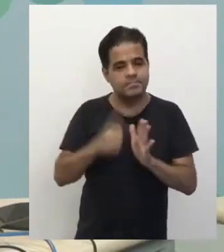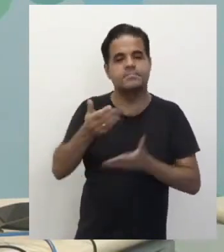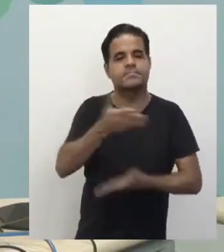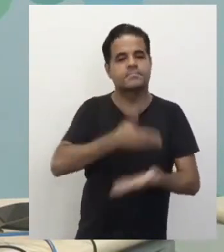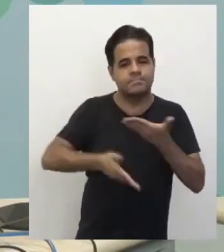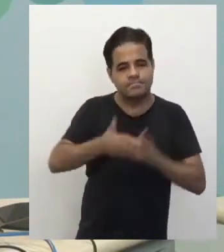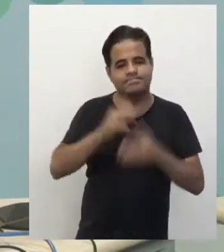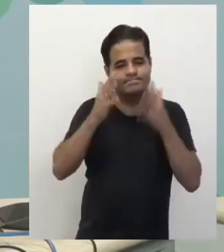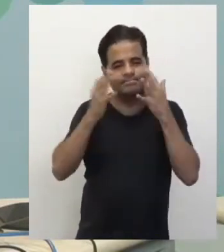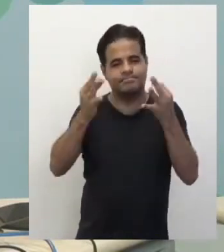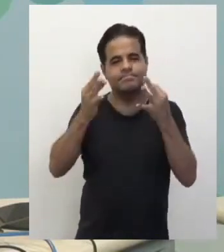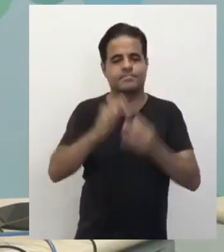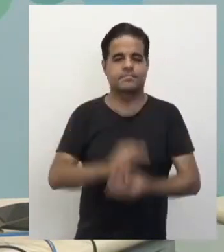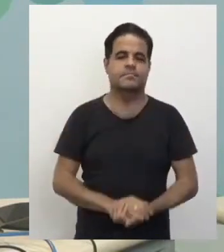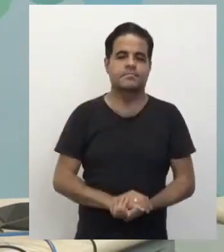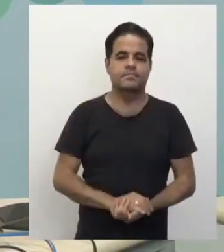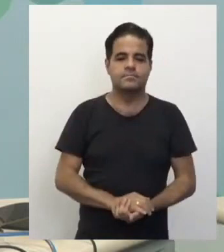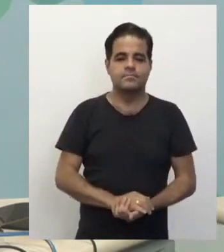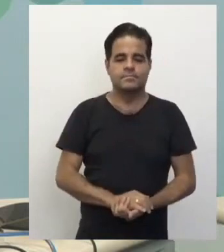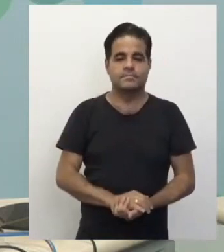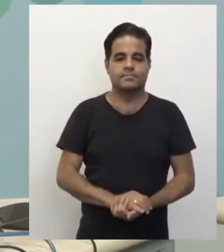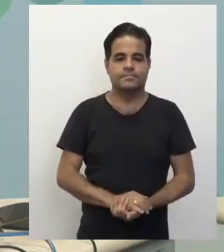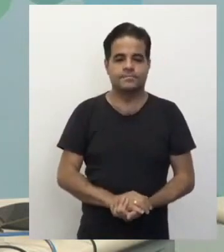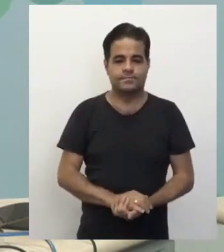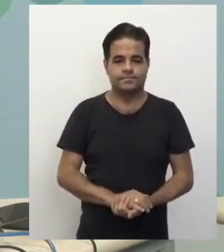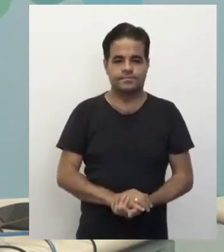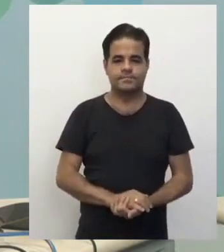Fiquem ligados.